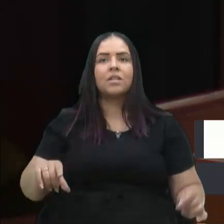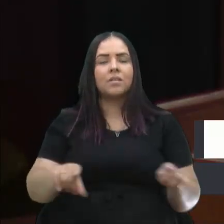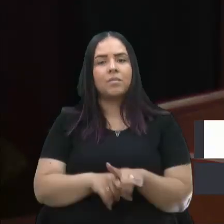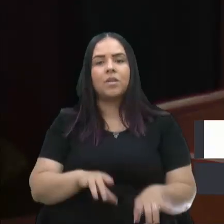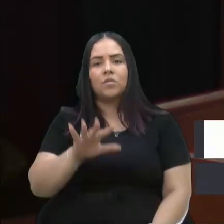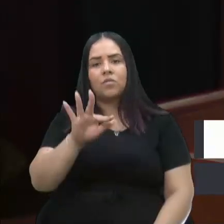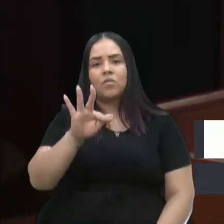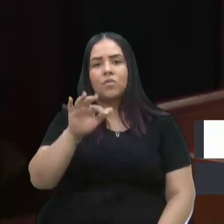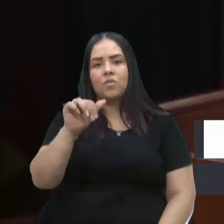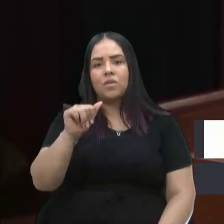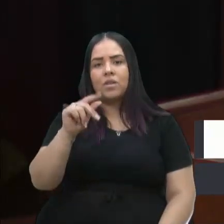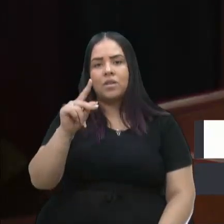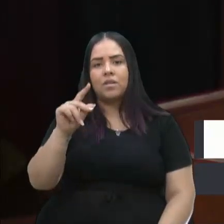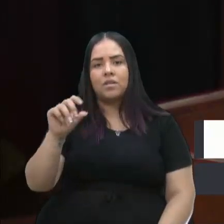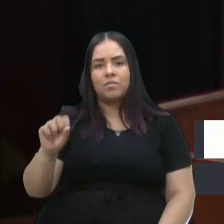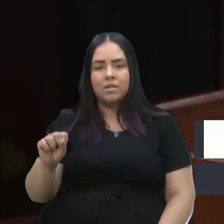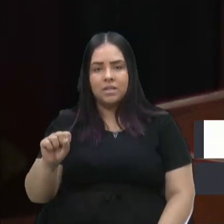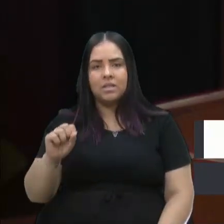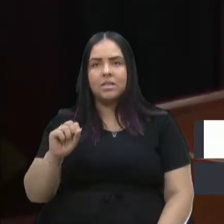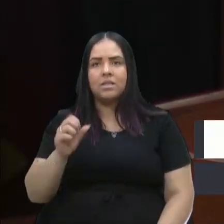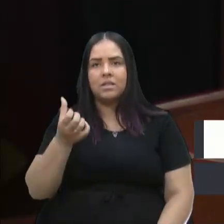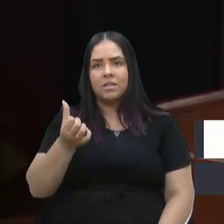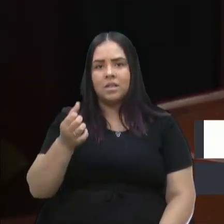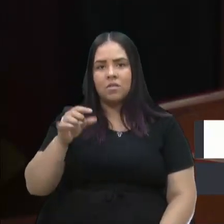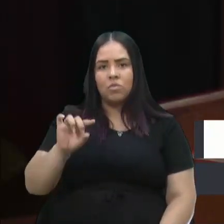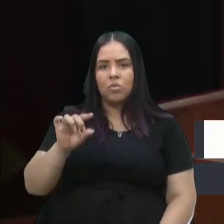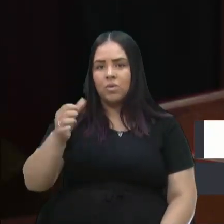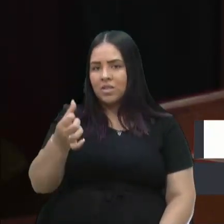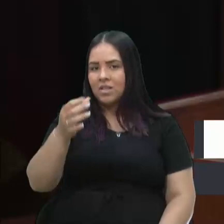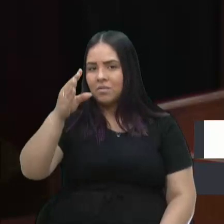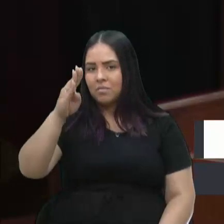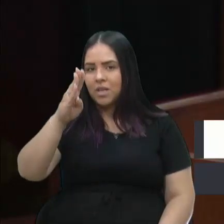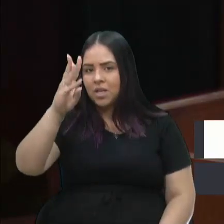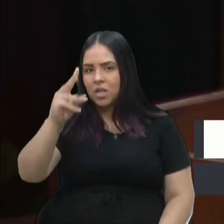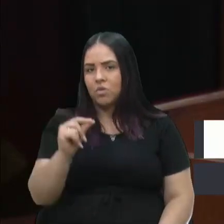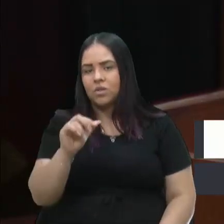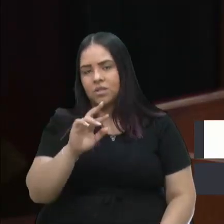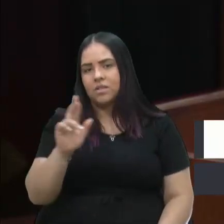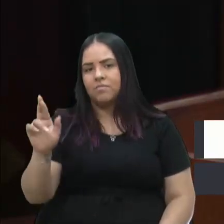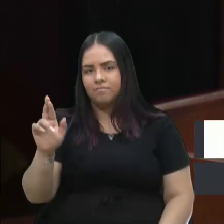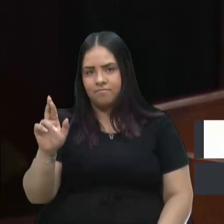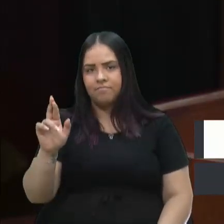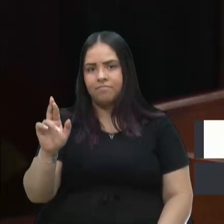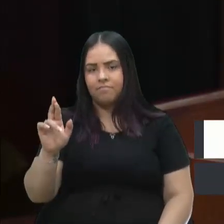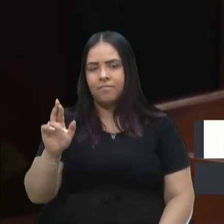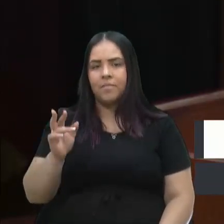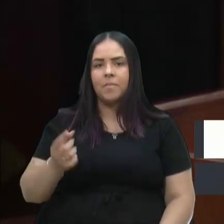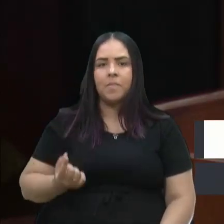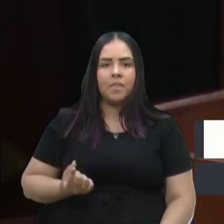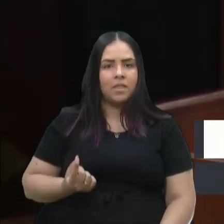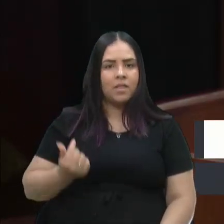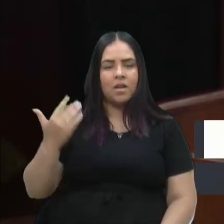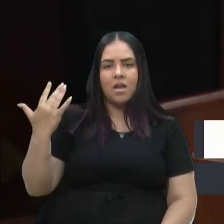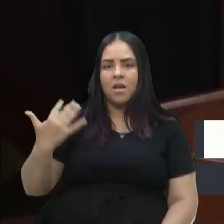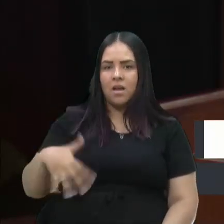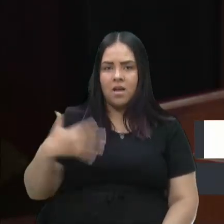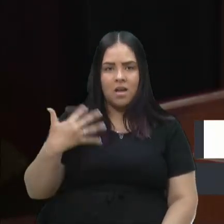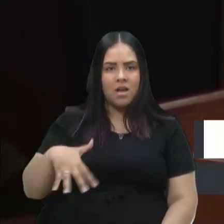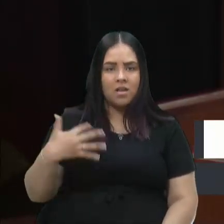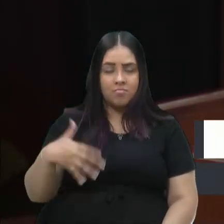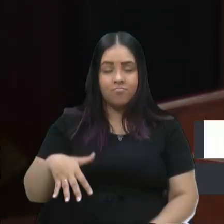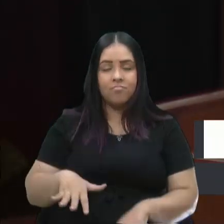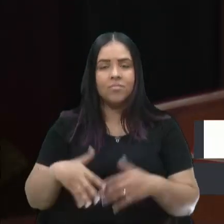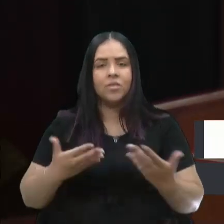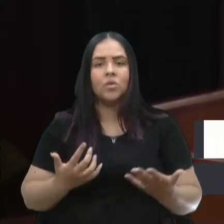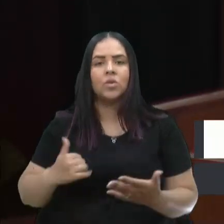que eu repito, os valores, 6,6 bilhões. São valores altíssimos. E aí